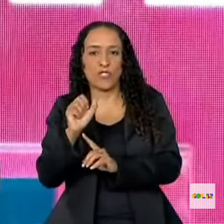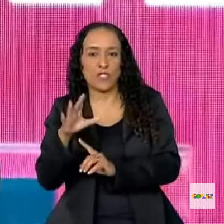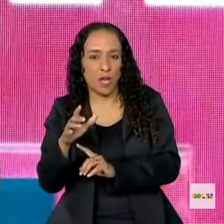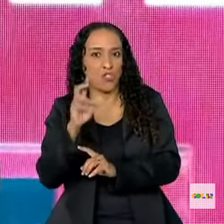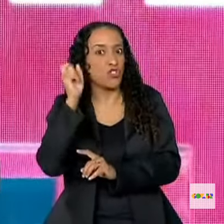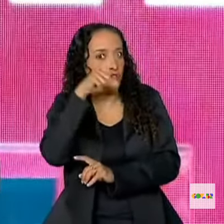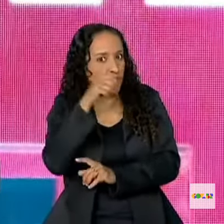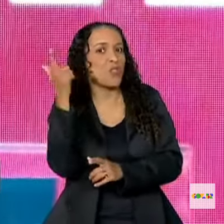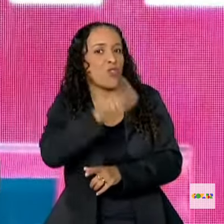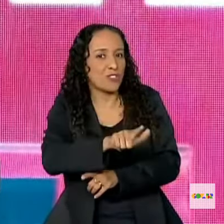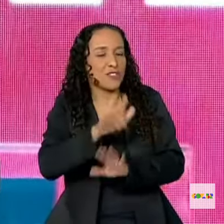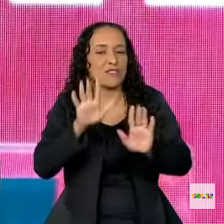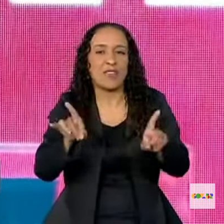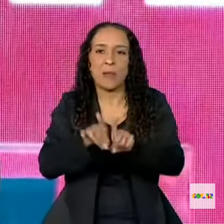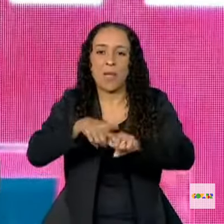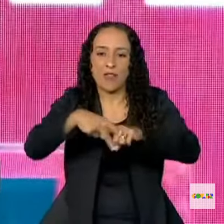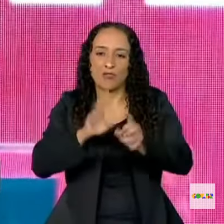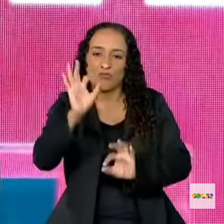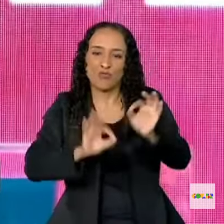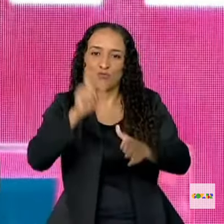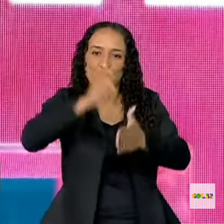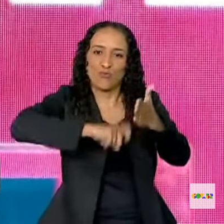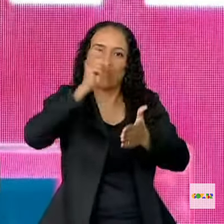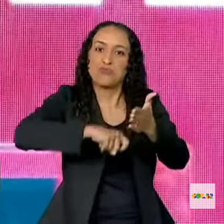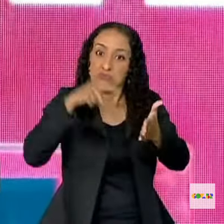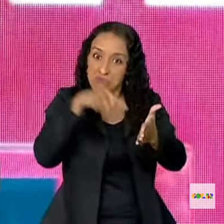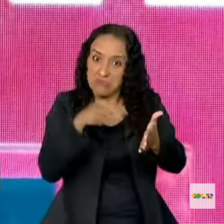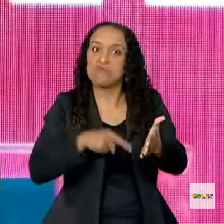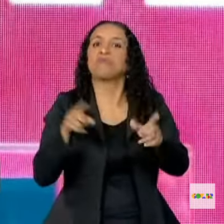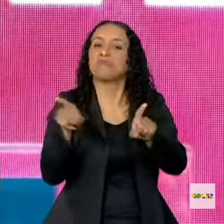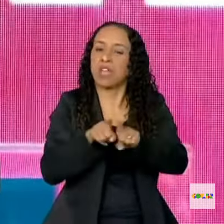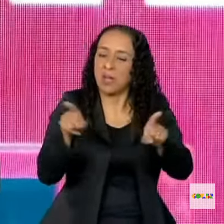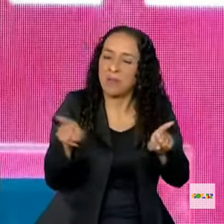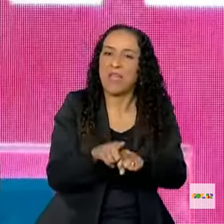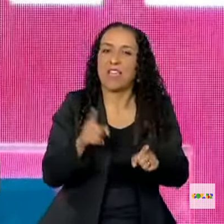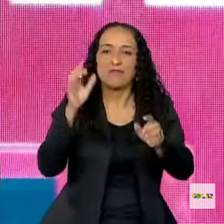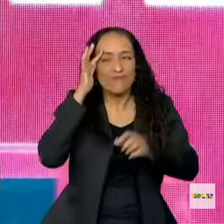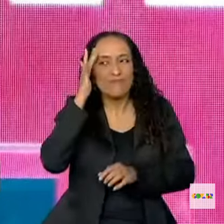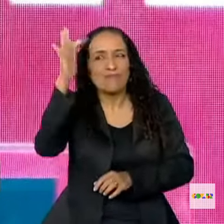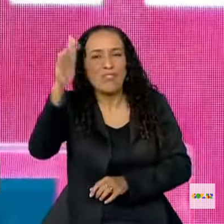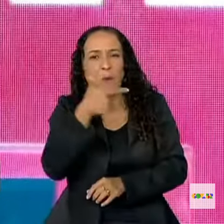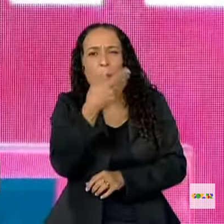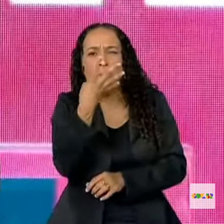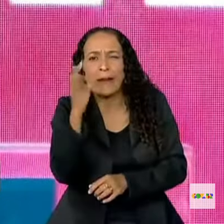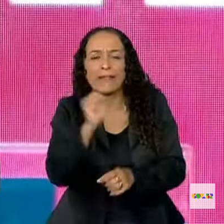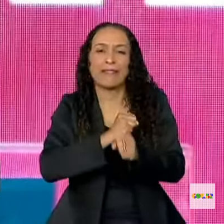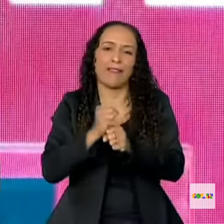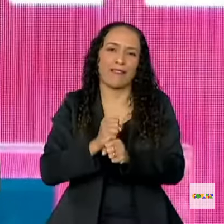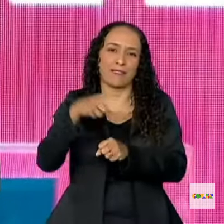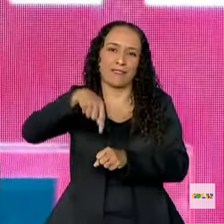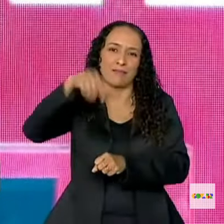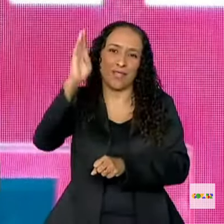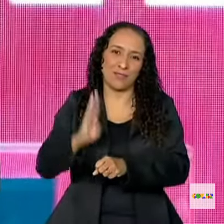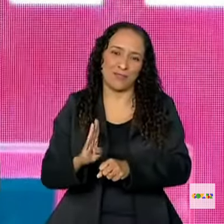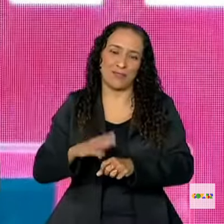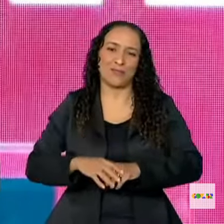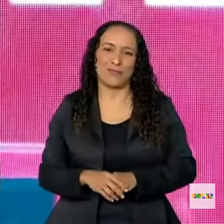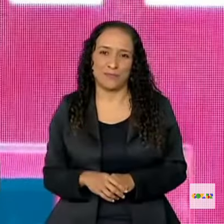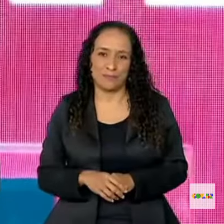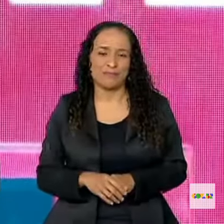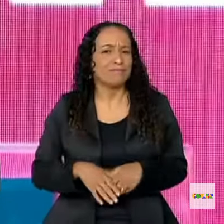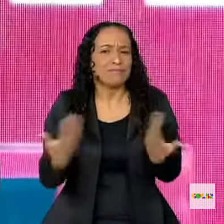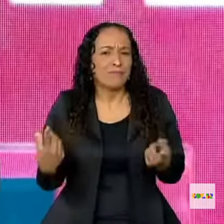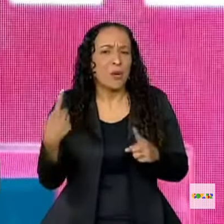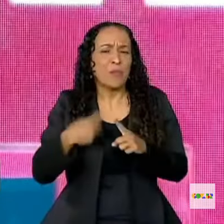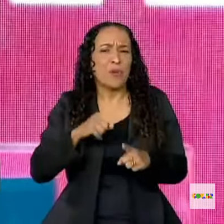aprovar uma reforma tributária que era uma coisa fada no mínimo para 40 anos Brasil e